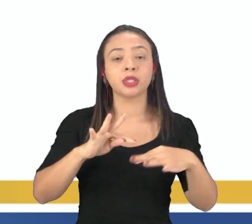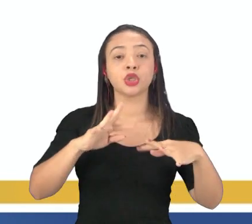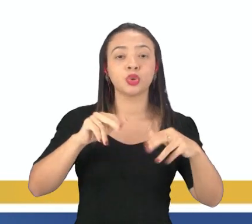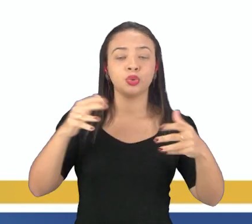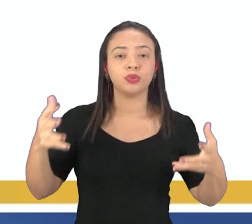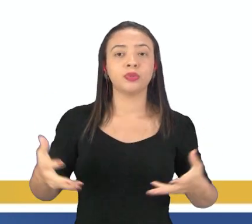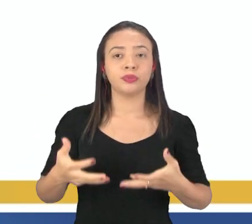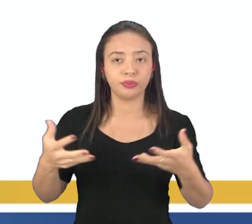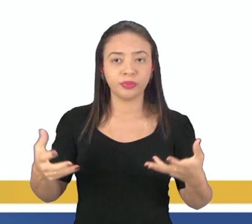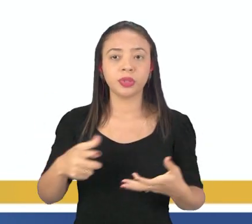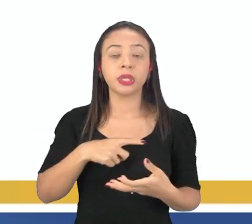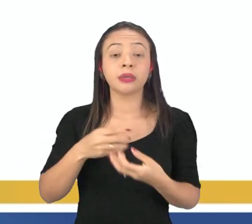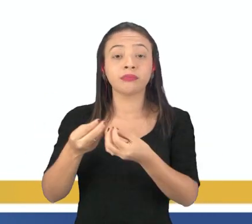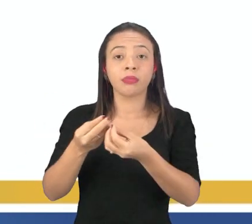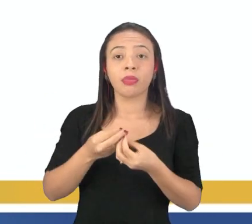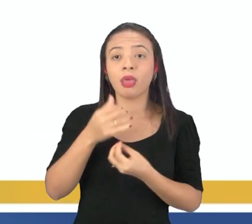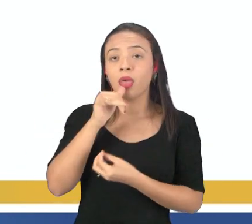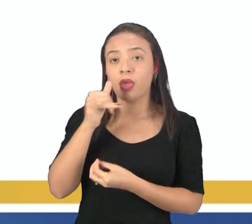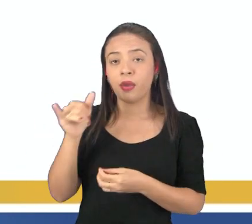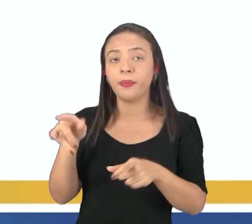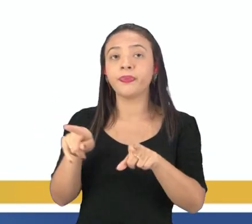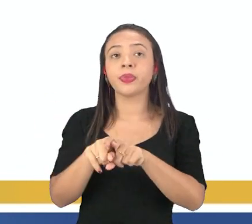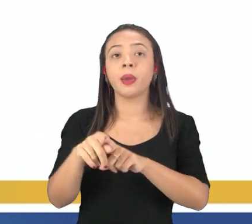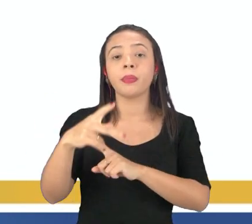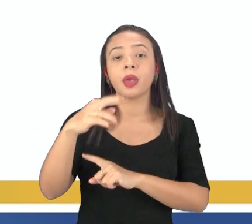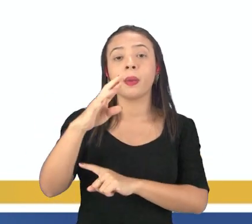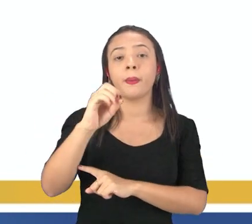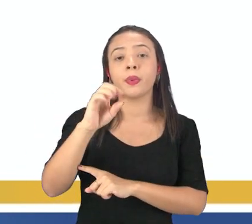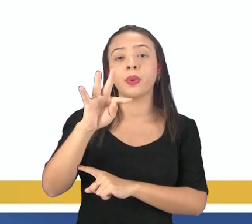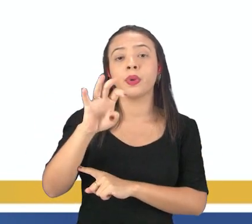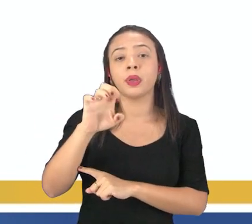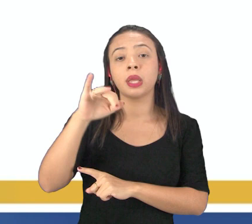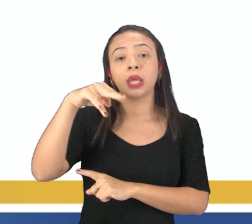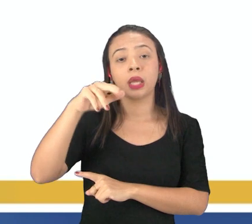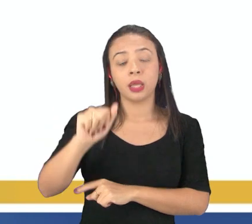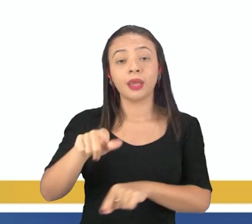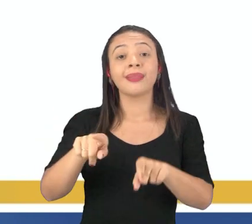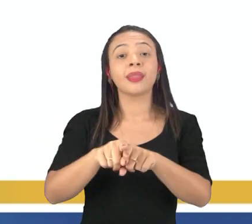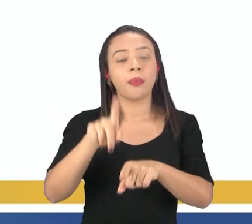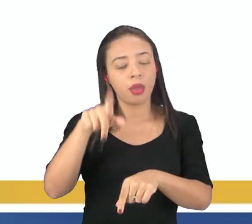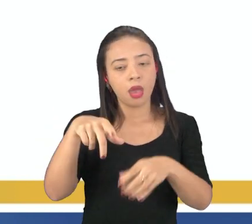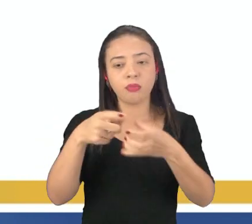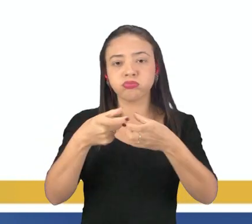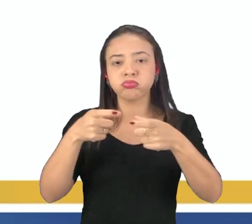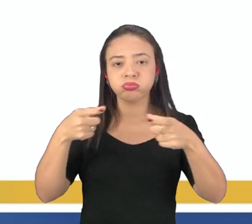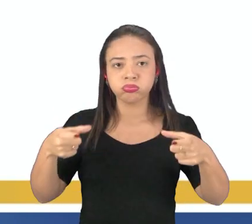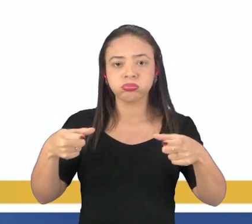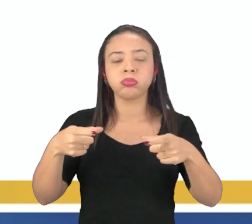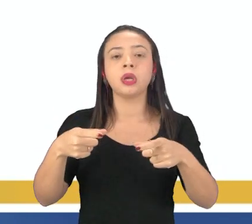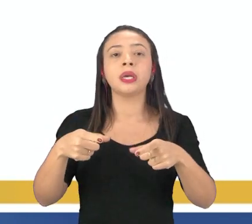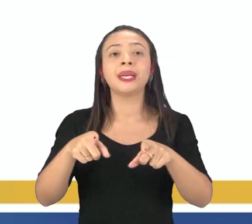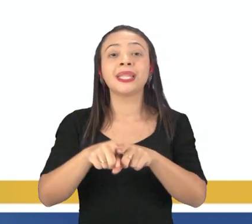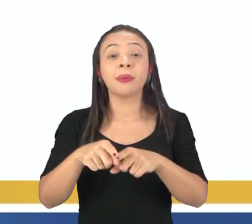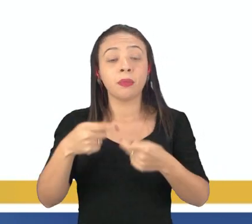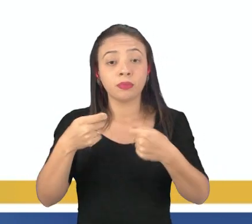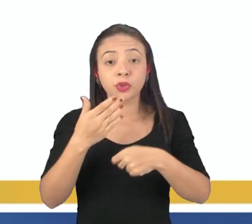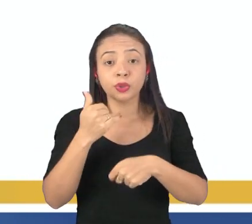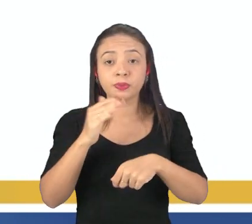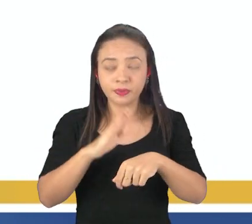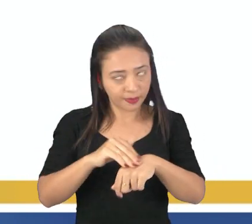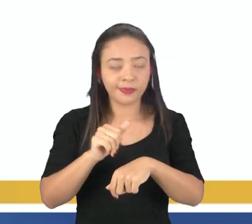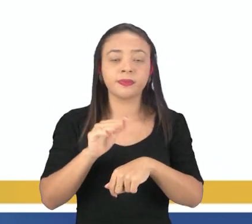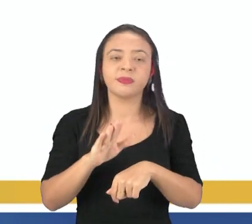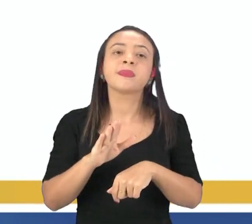aqueles que a gente precisa em grande quantidade, que são produzidos por todos os vegetais, que vão nos dar energia. Já as proteínas também são